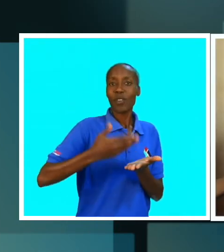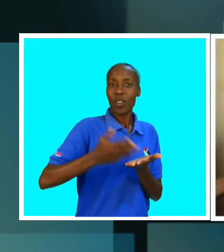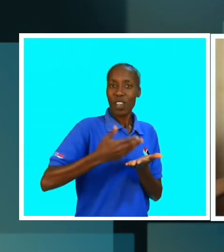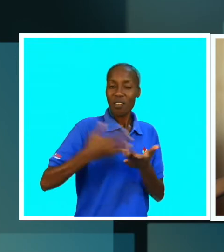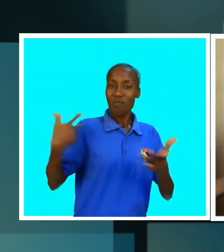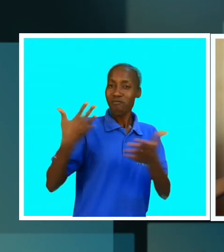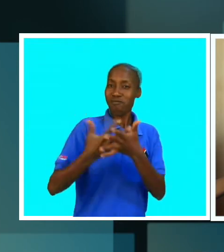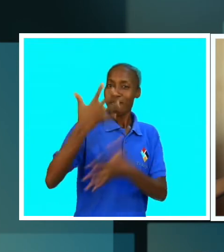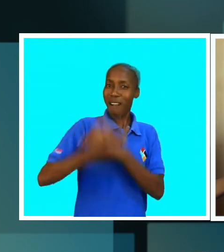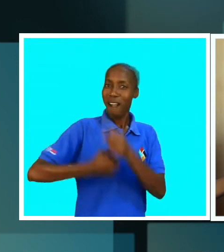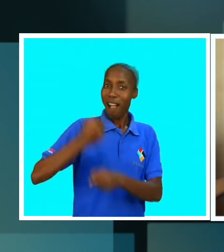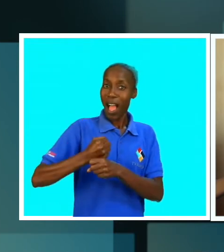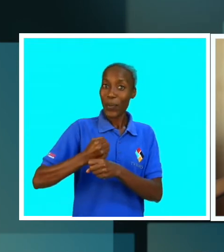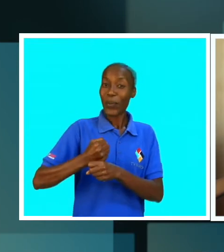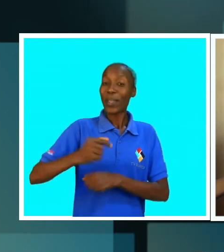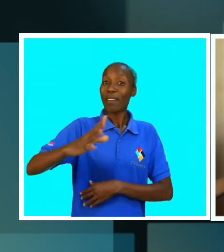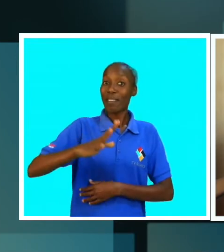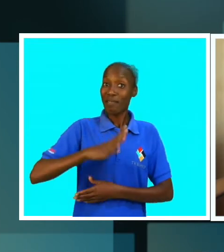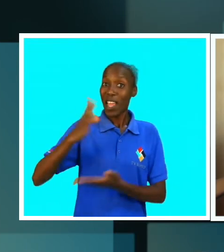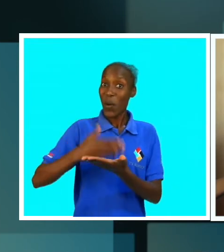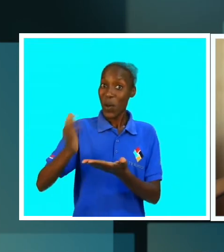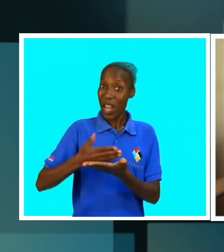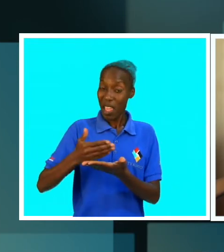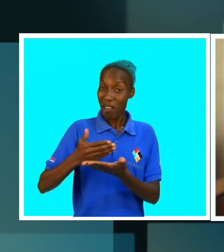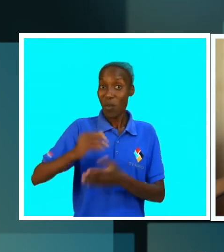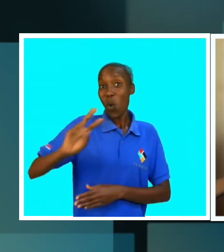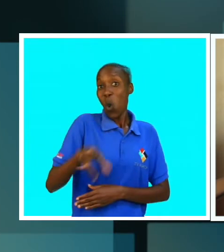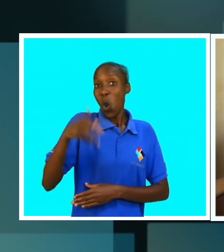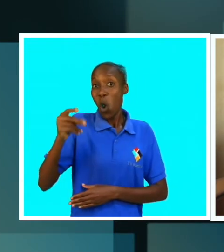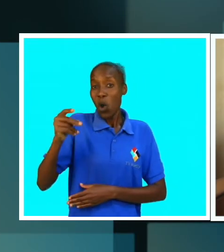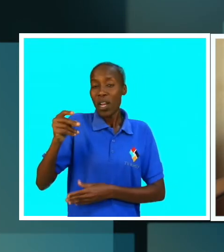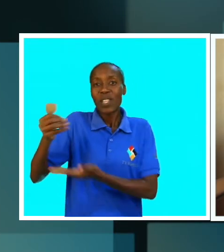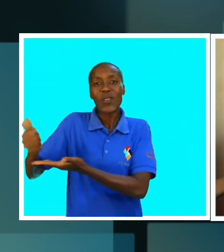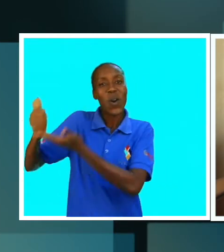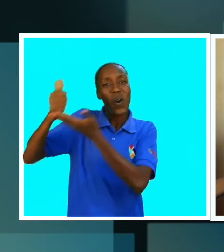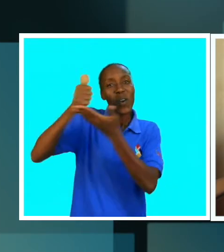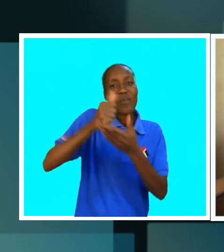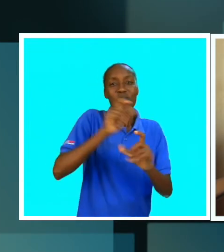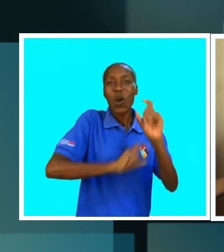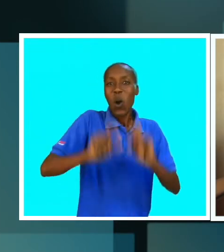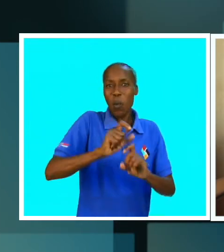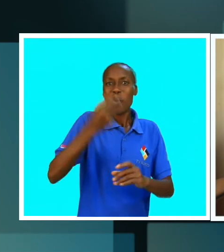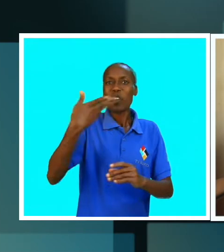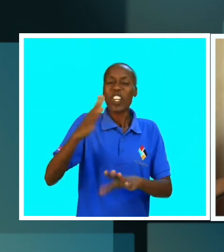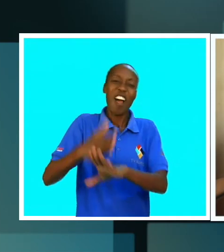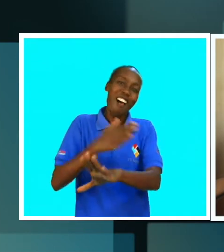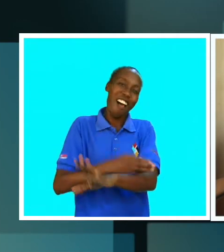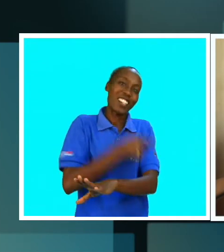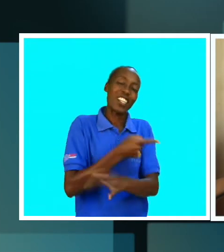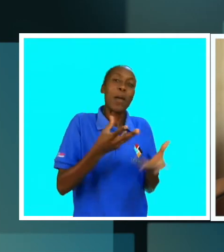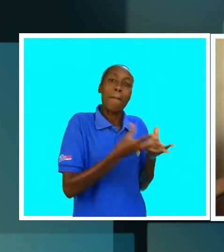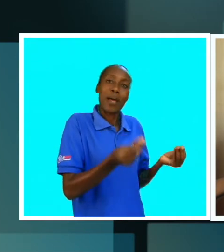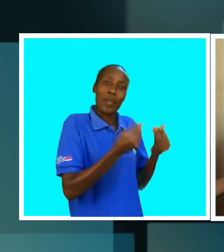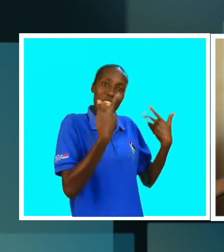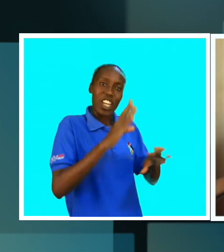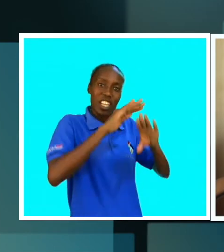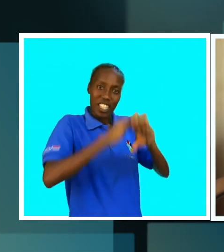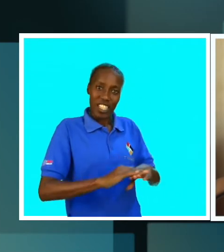anualmente, aquele livro que vem é o livro de reforço, contando-se que a escola já tem material lá